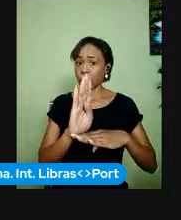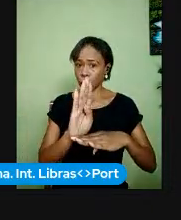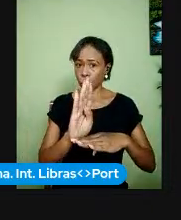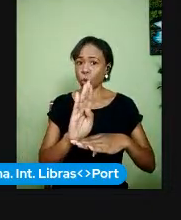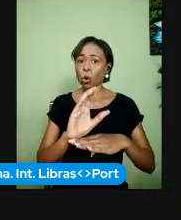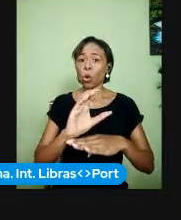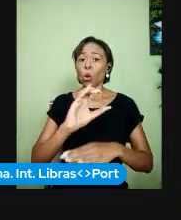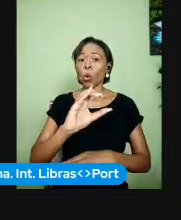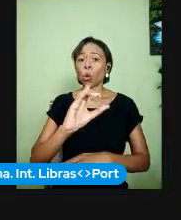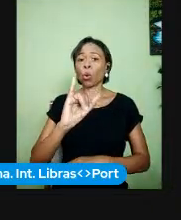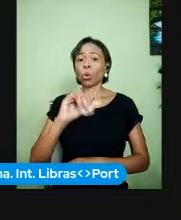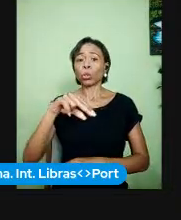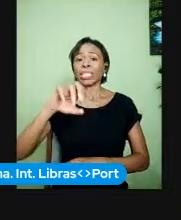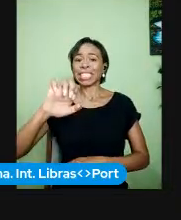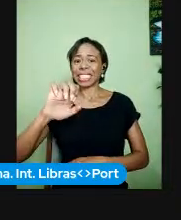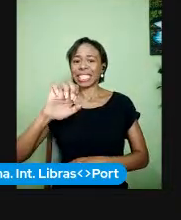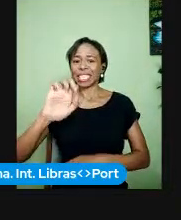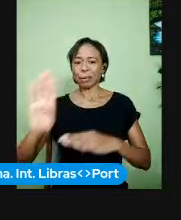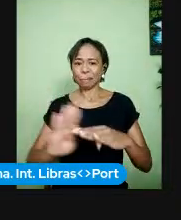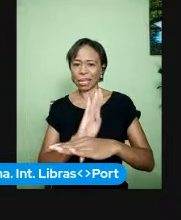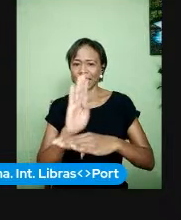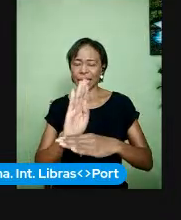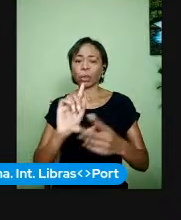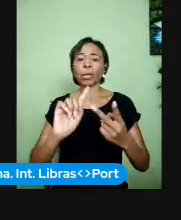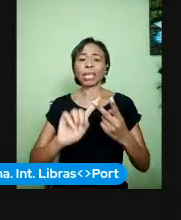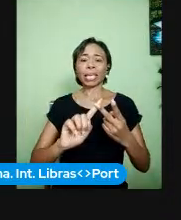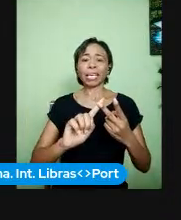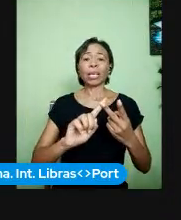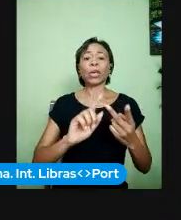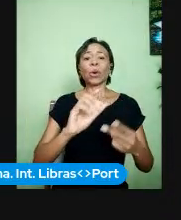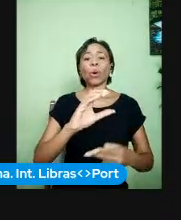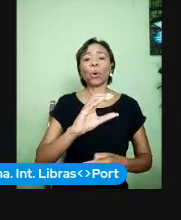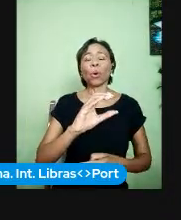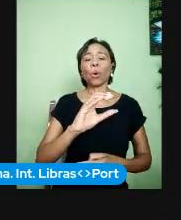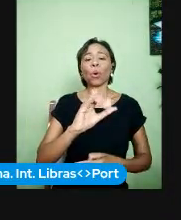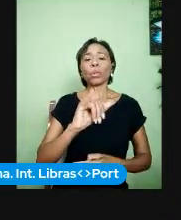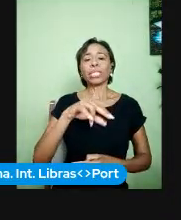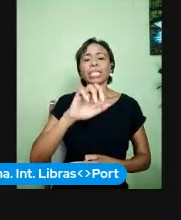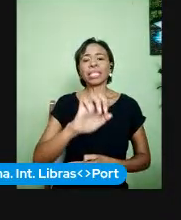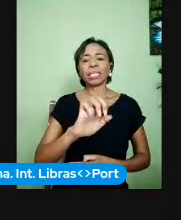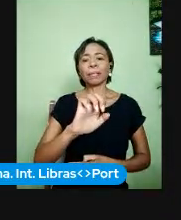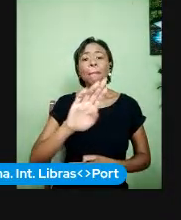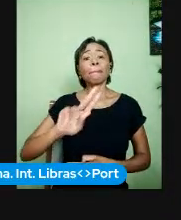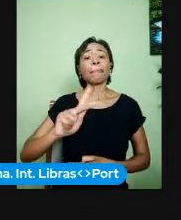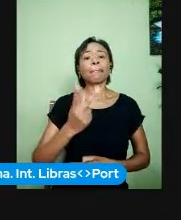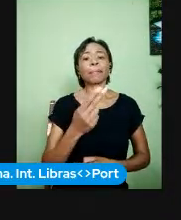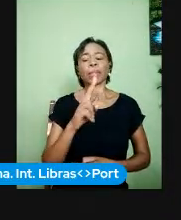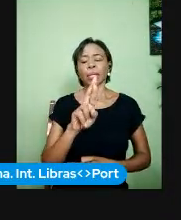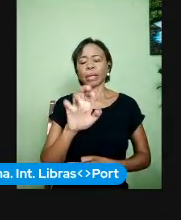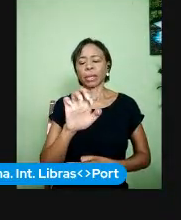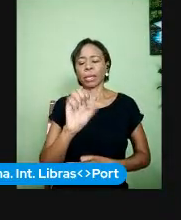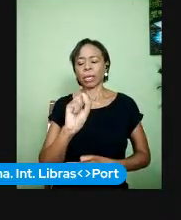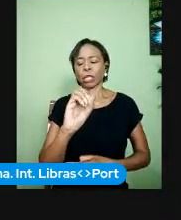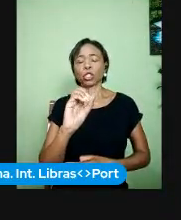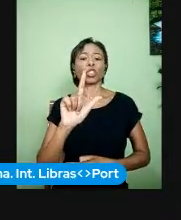e o Cine BH Resolve. Então, a gente faz esses mutirões de empregabilidade nesses